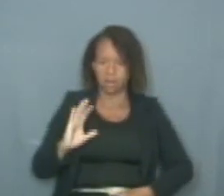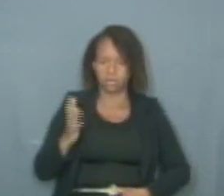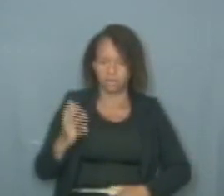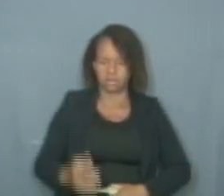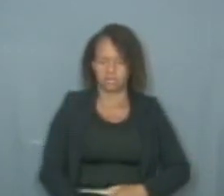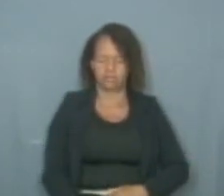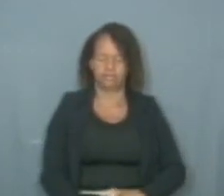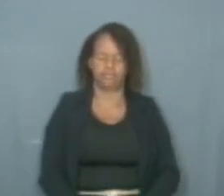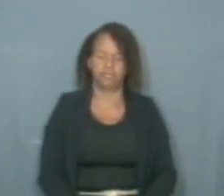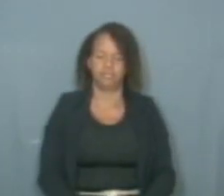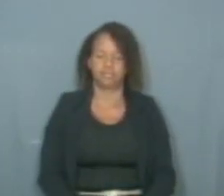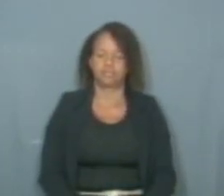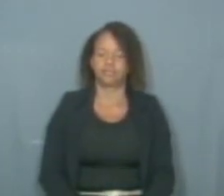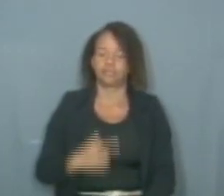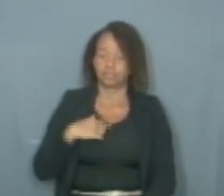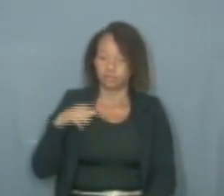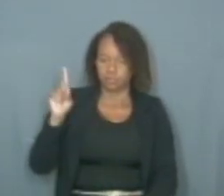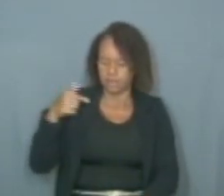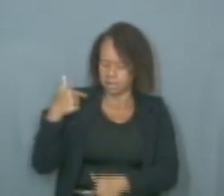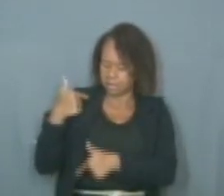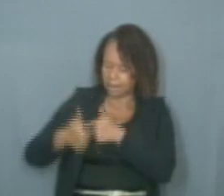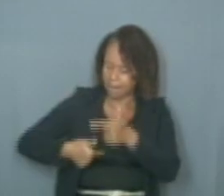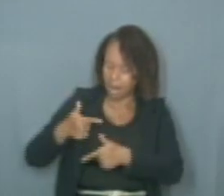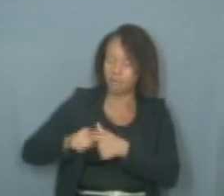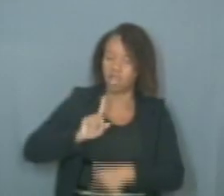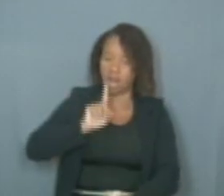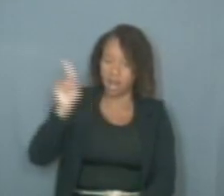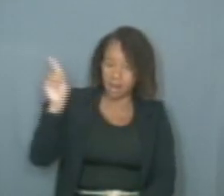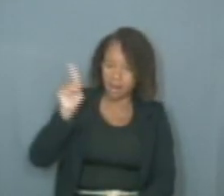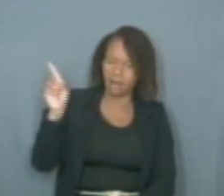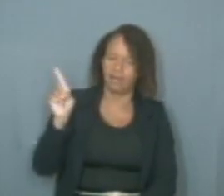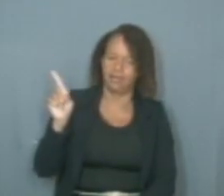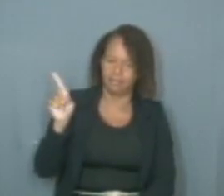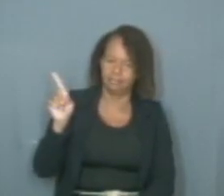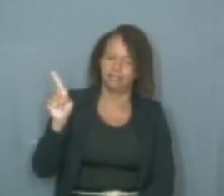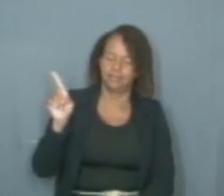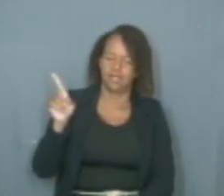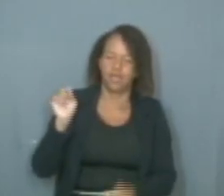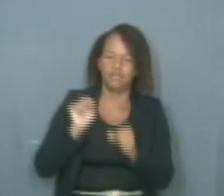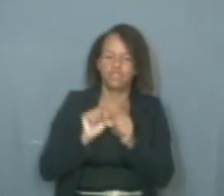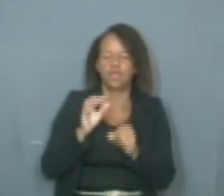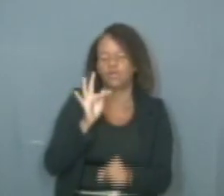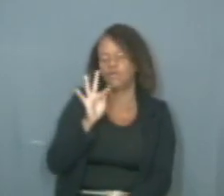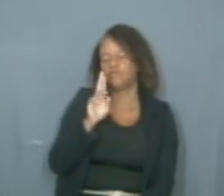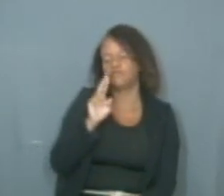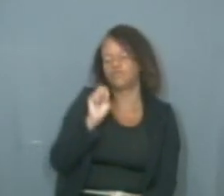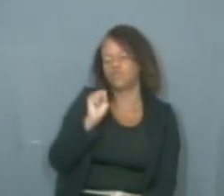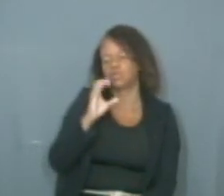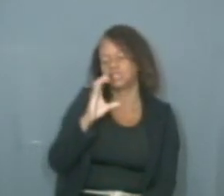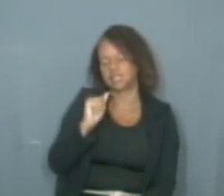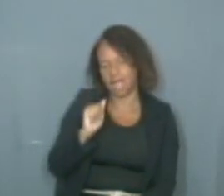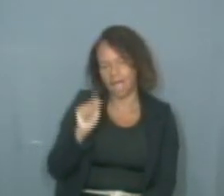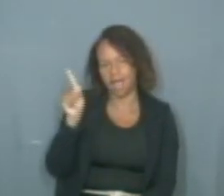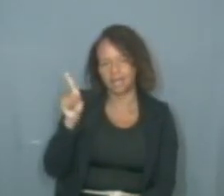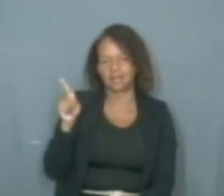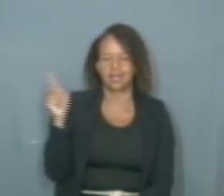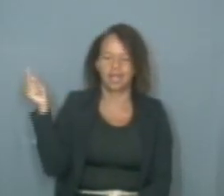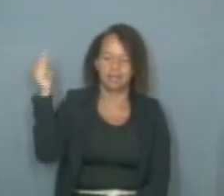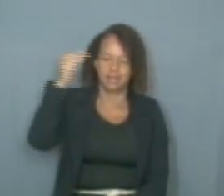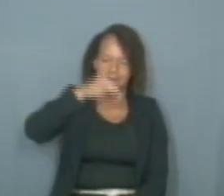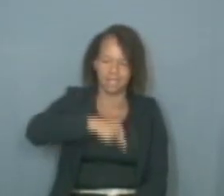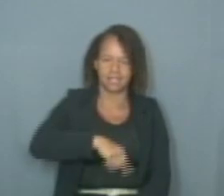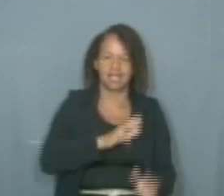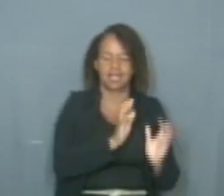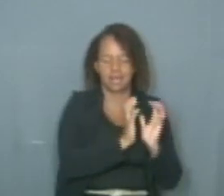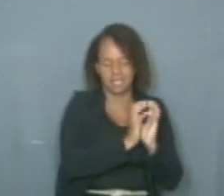aconteceram. E quando eu trabalhava lá, senhoras e senhores, eu trazia no Fusquinha da pastoral rural que via me trazer aqui em